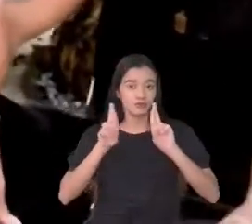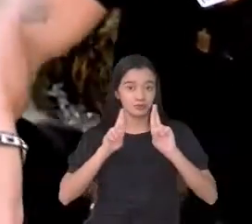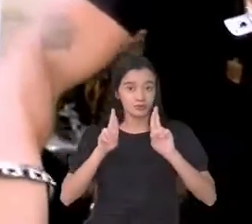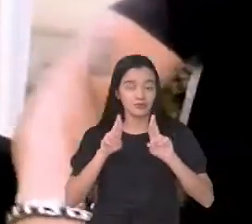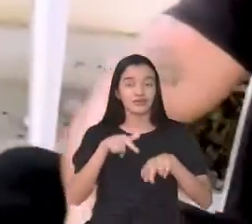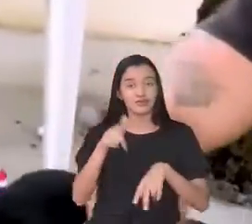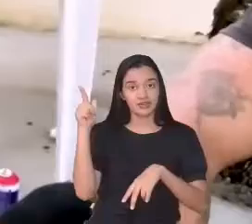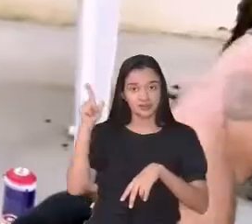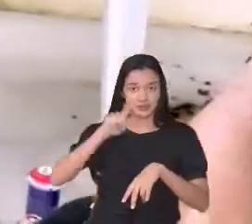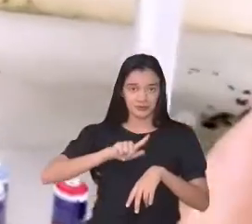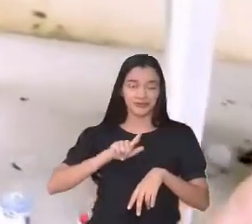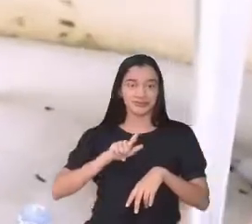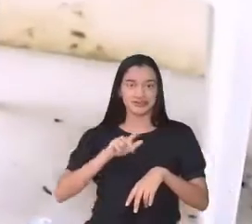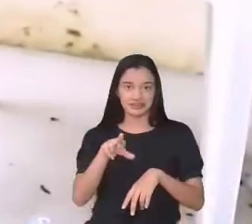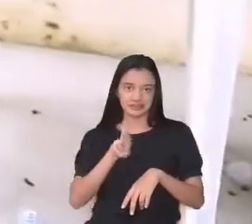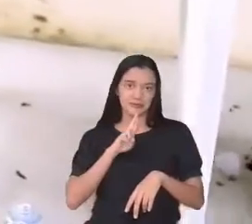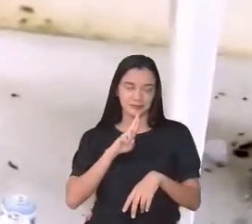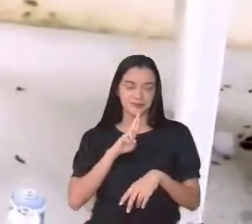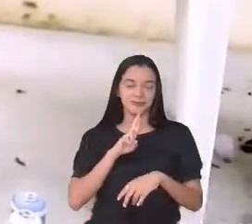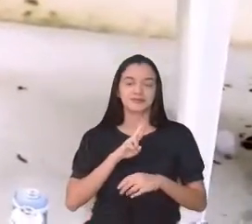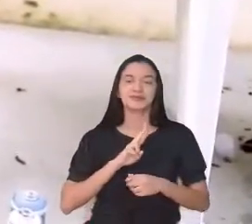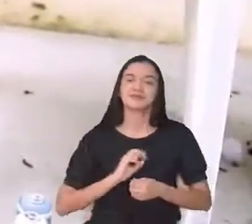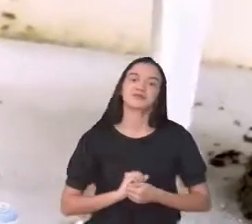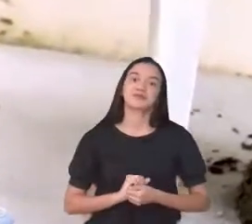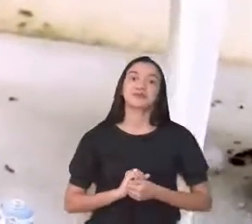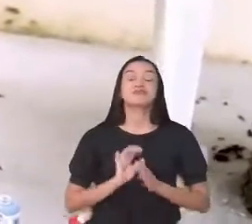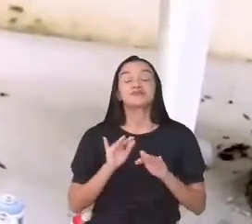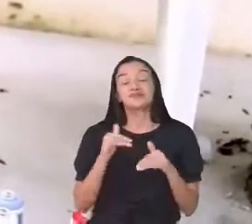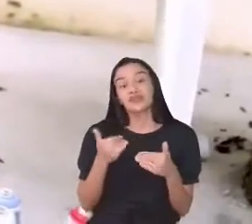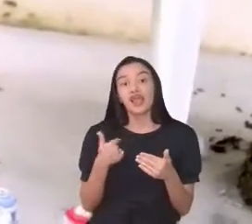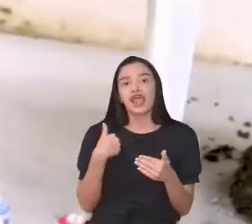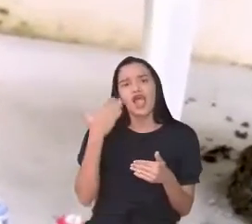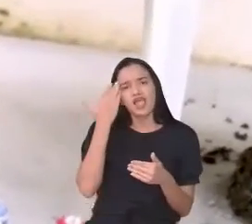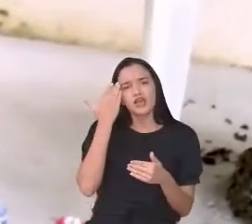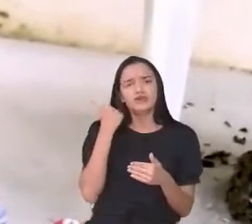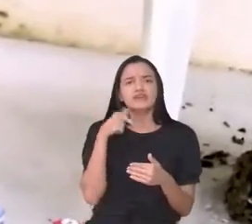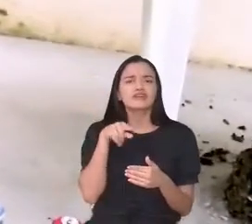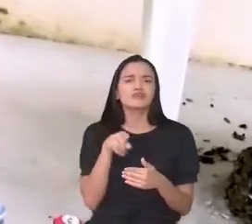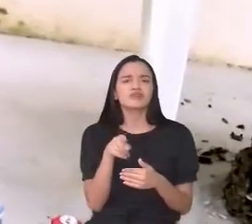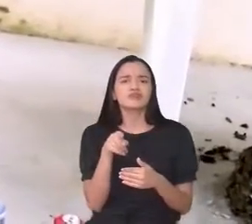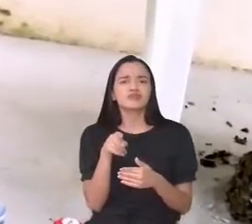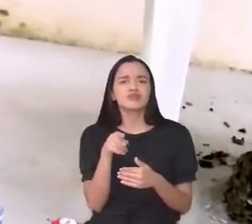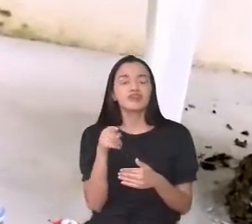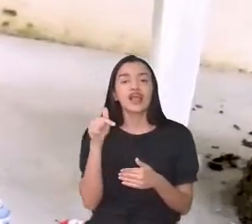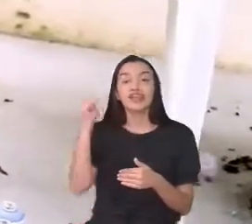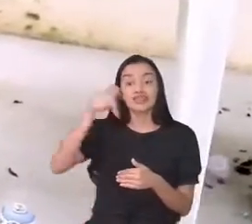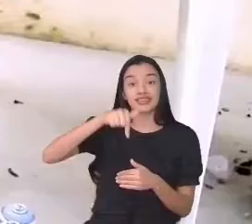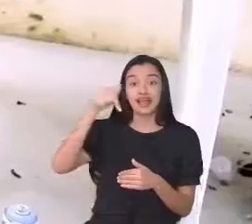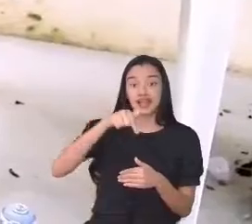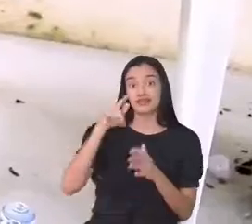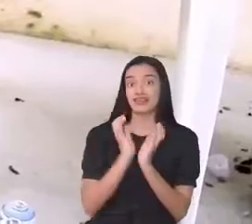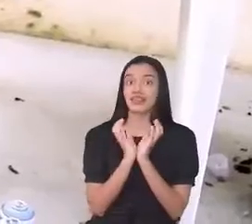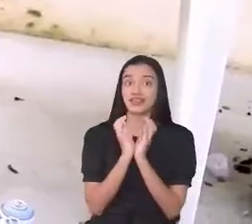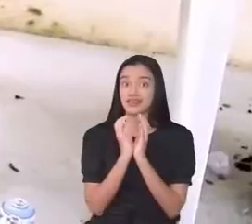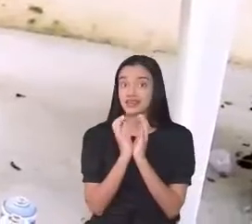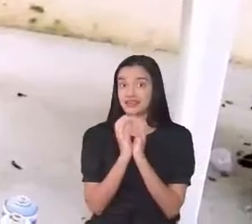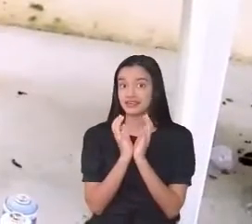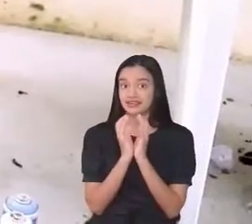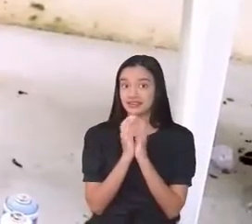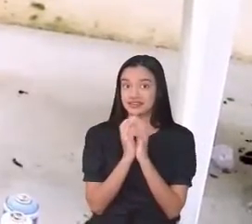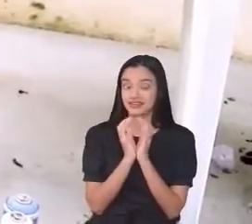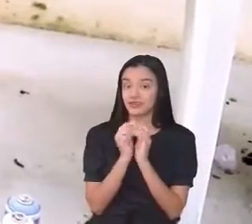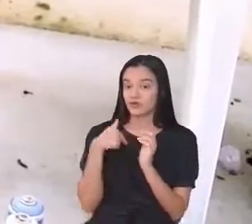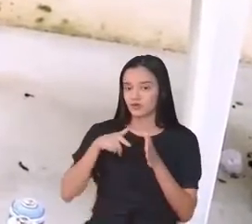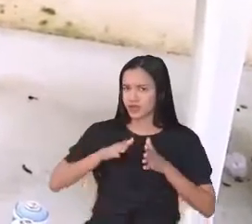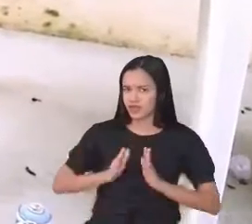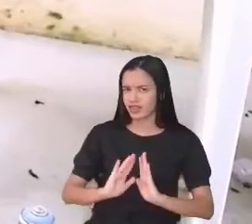responder, possa responder pra gente, ó. Vai ser um prazer. Eu sei que você não é daqui, de Recife, pelo menos não nasceu